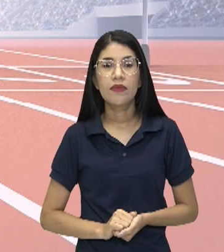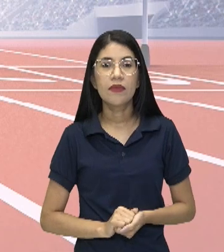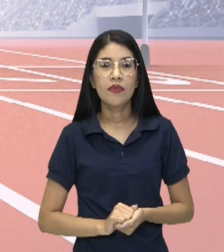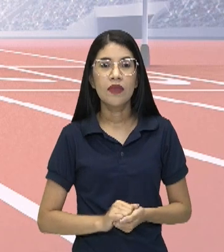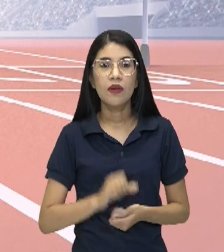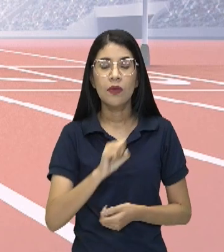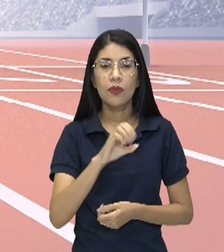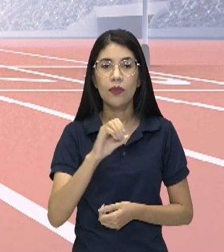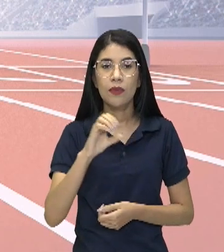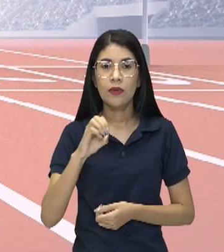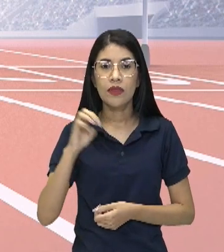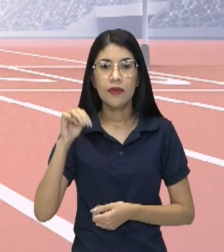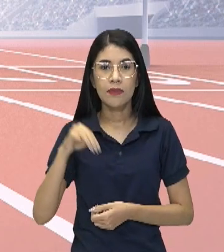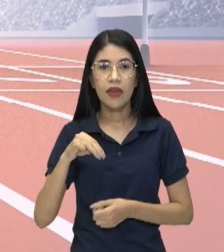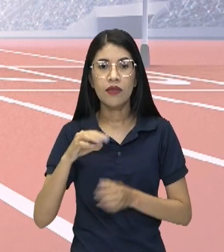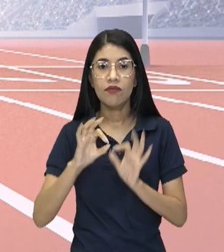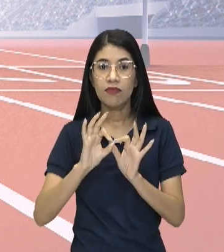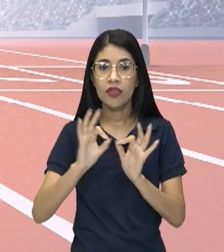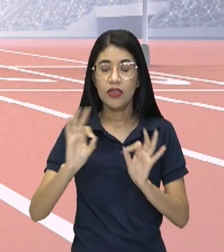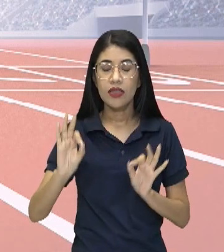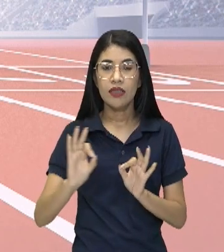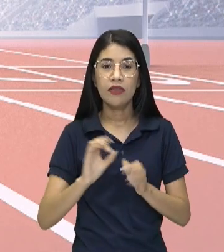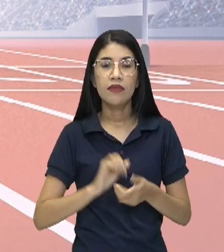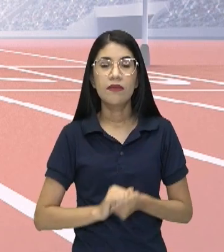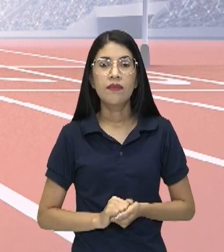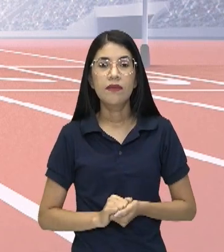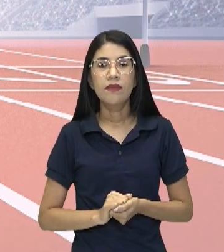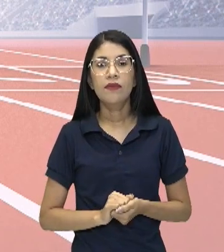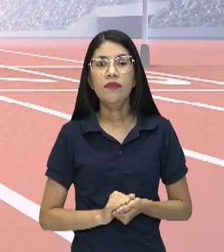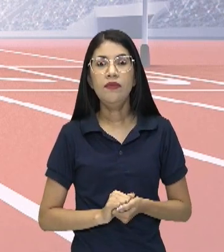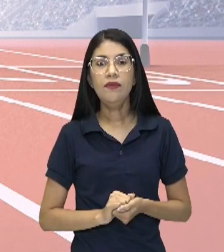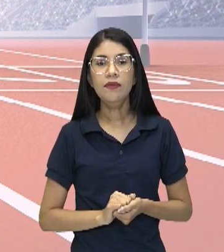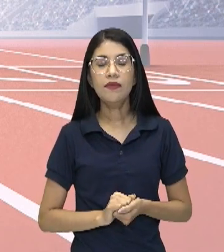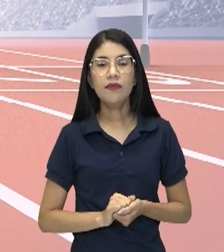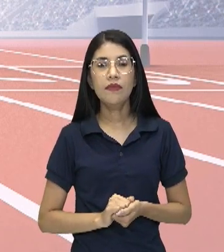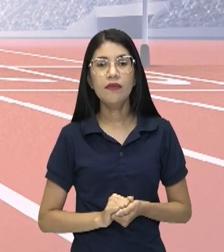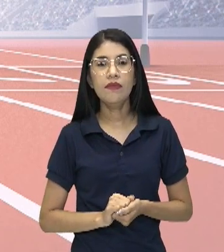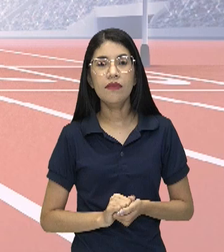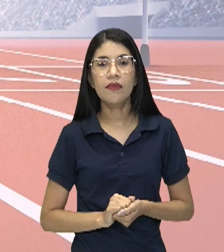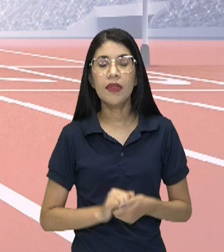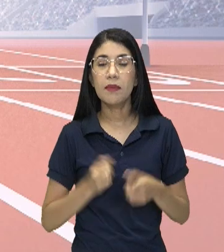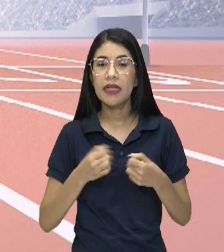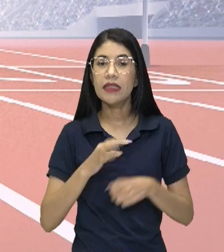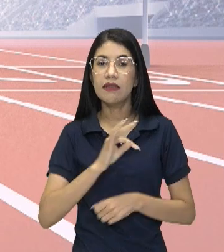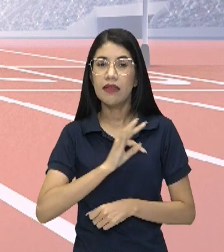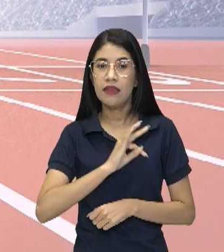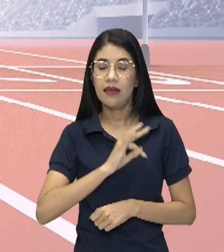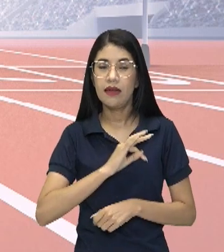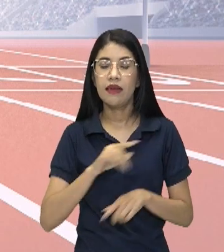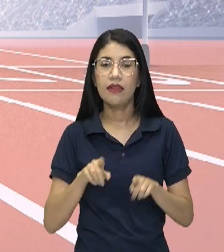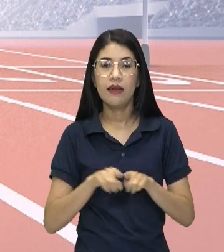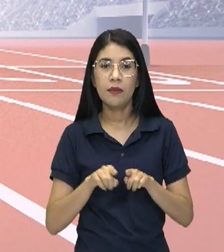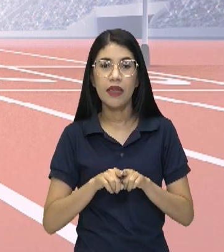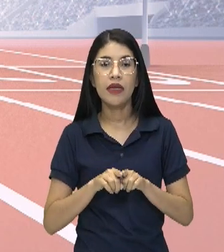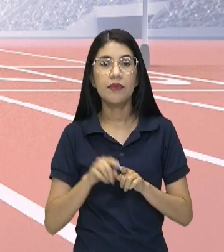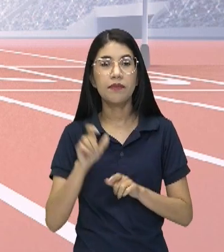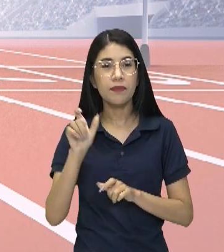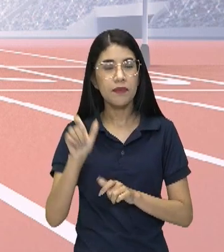São os 800 metros, uma prova basicamente tática, em que os atletas